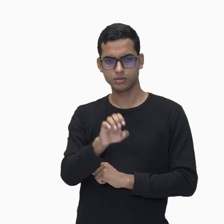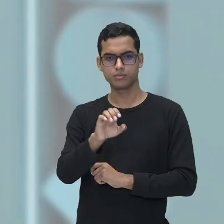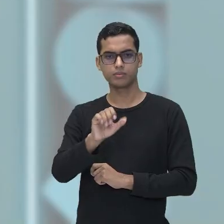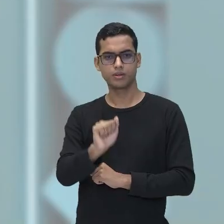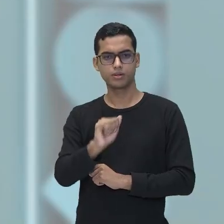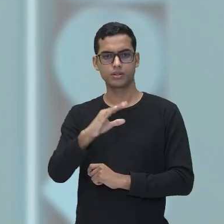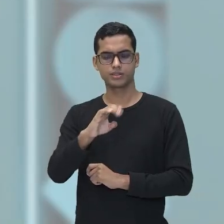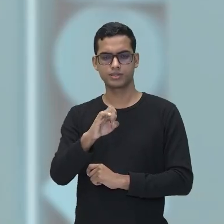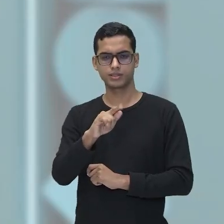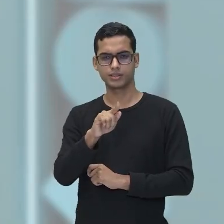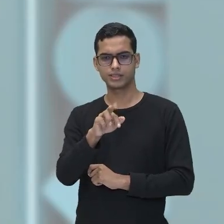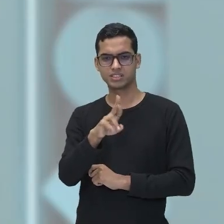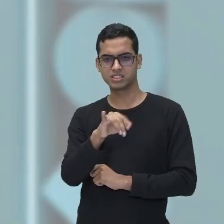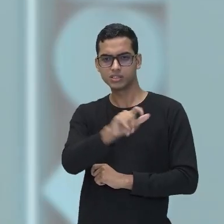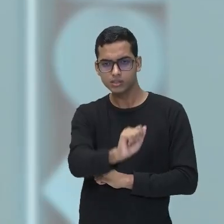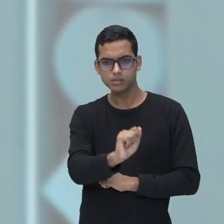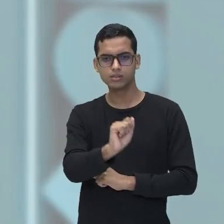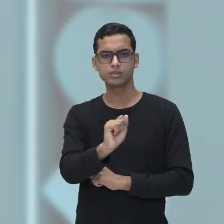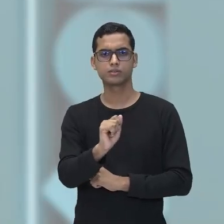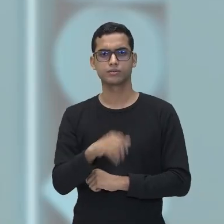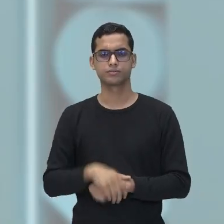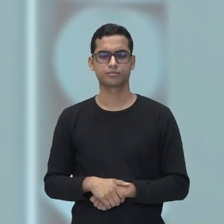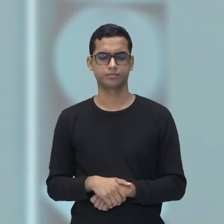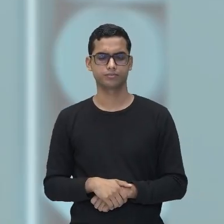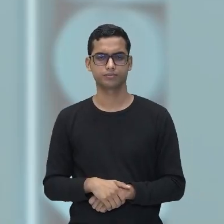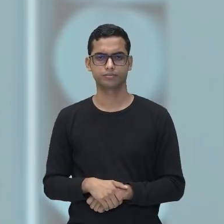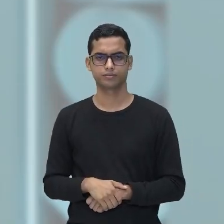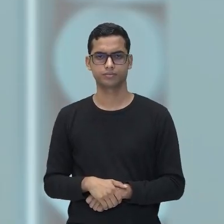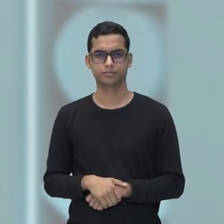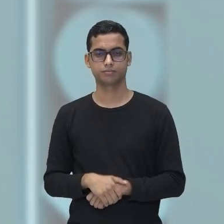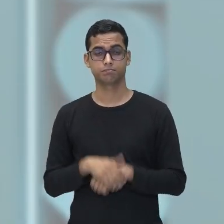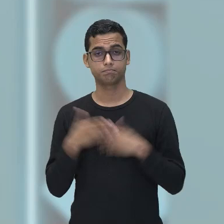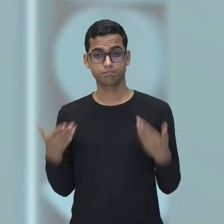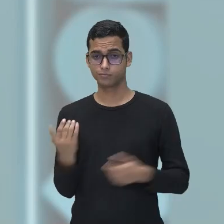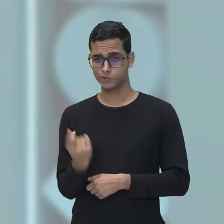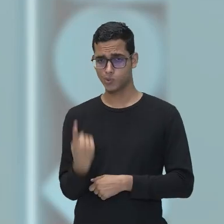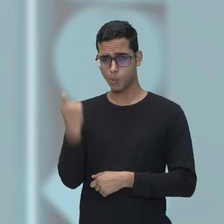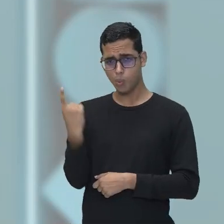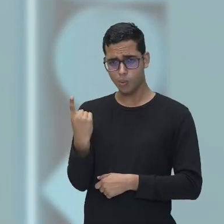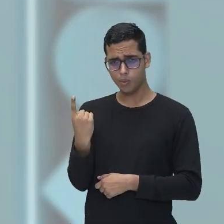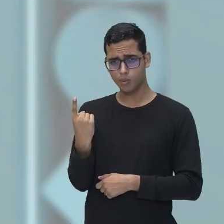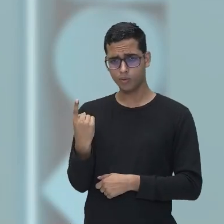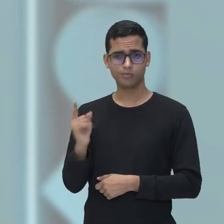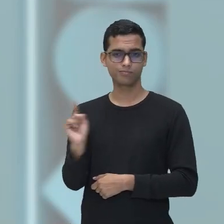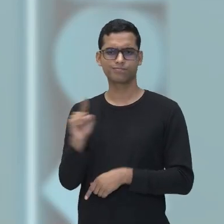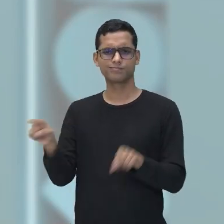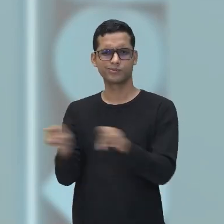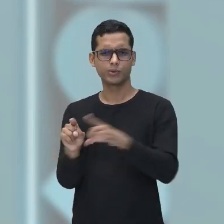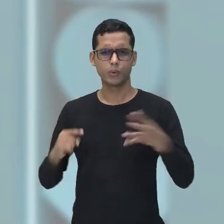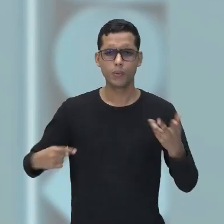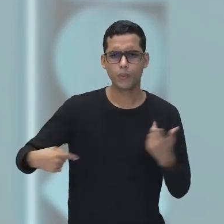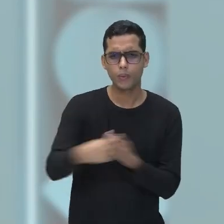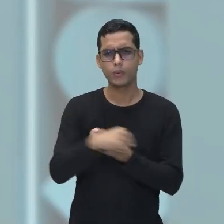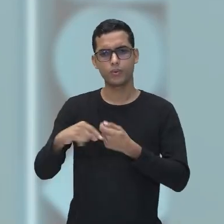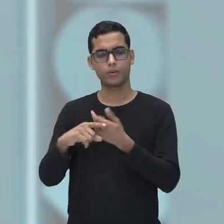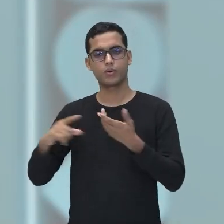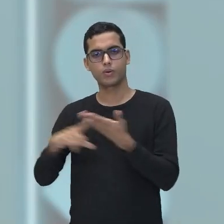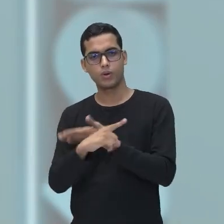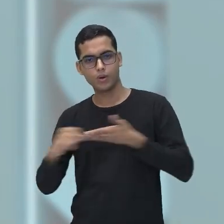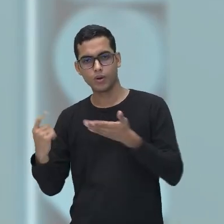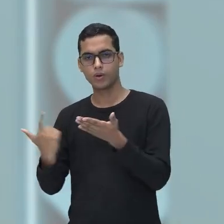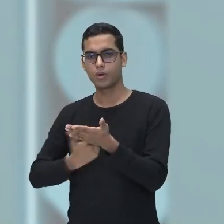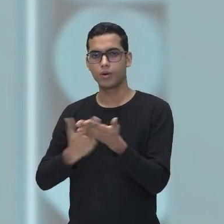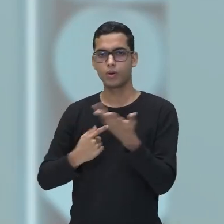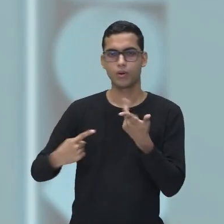vamos fazer alguns comentários, certo? Então, não é o único que ele escreveu, inclusive ele foi autor de um